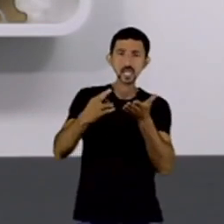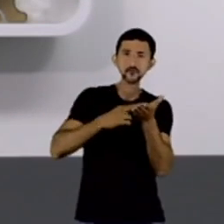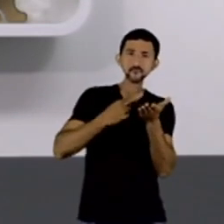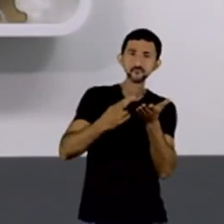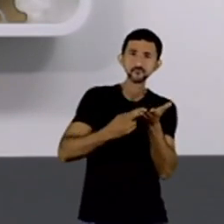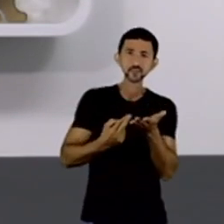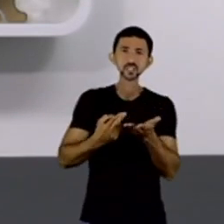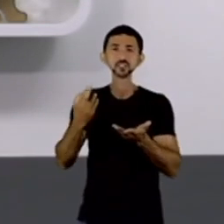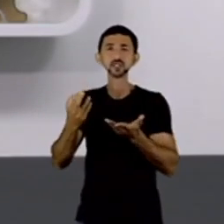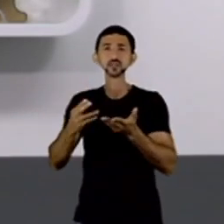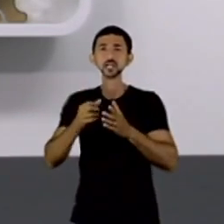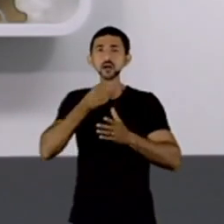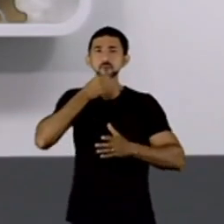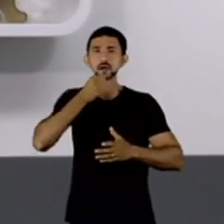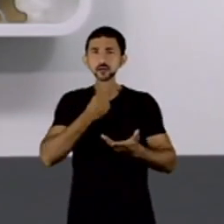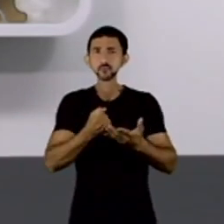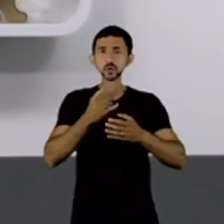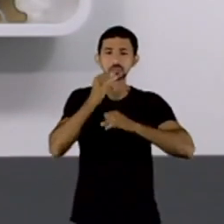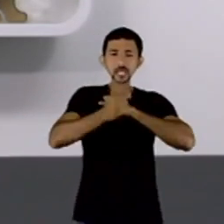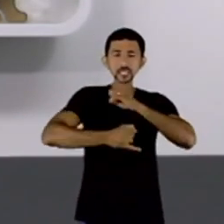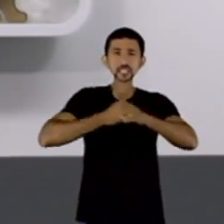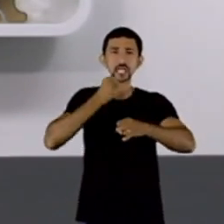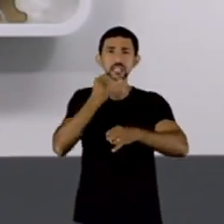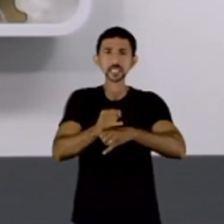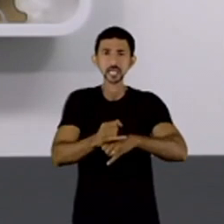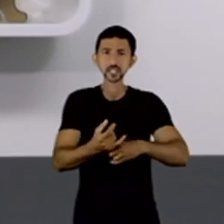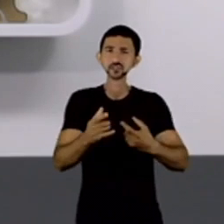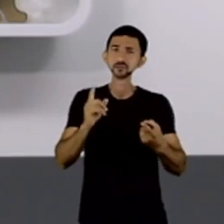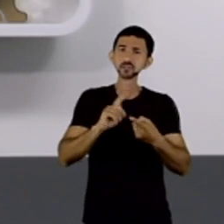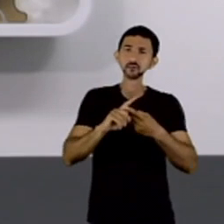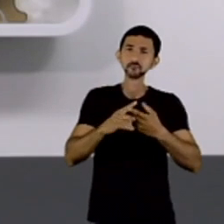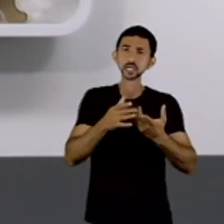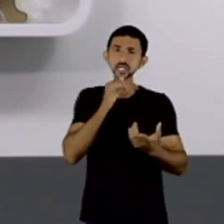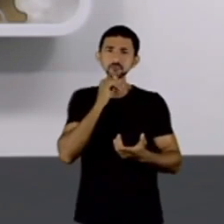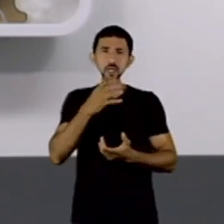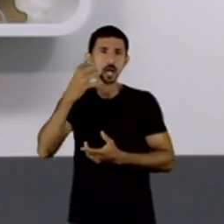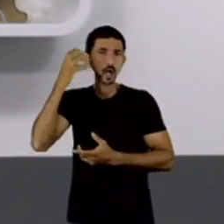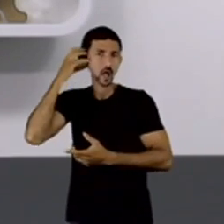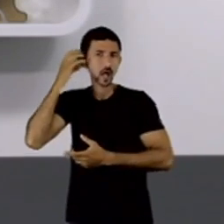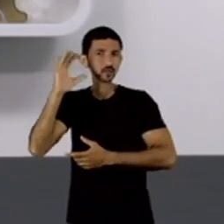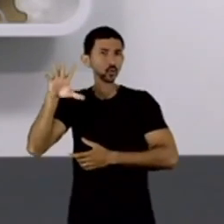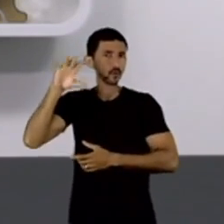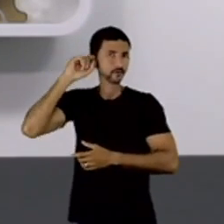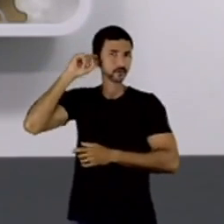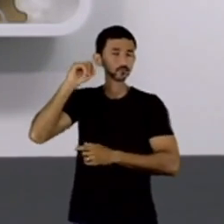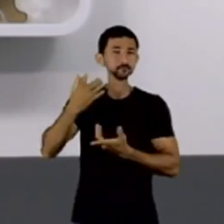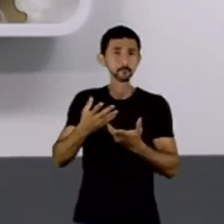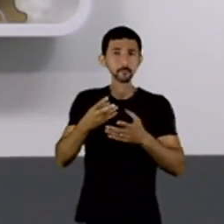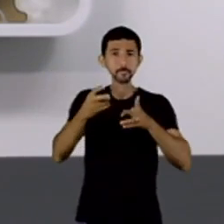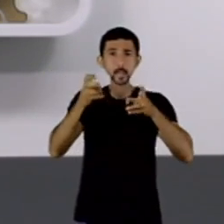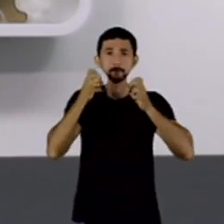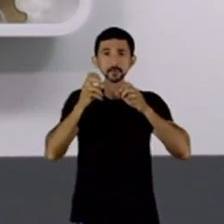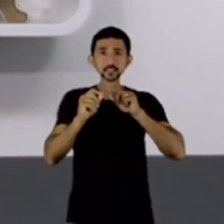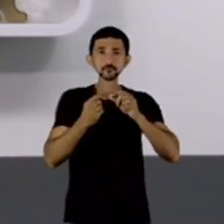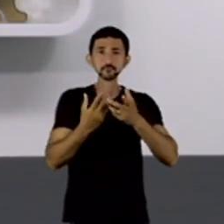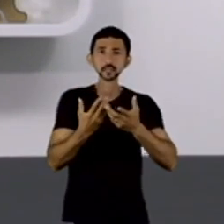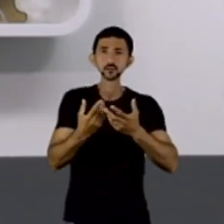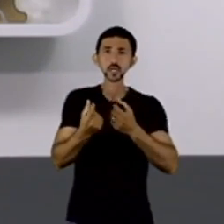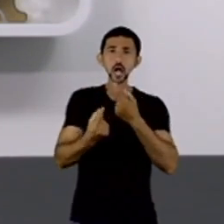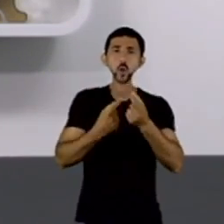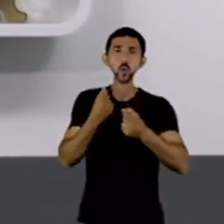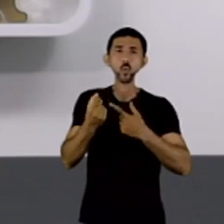você já leu uma reportagem por meio da internet ou até mesmo de uma rádio, você deve ter percebido que